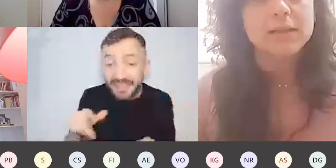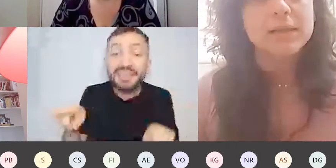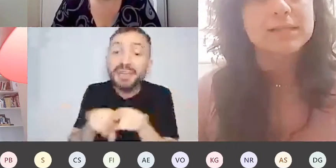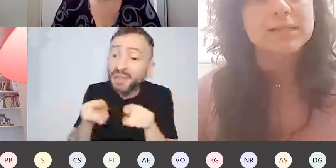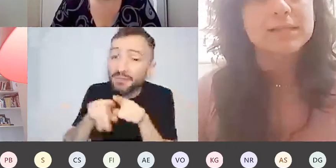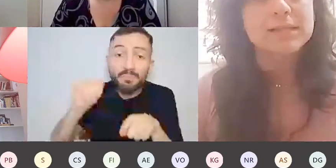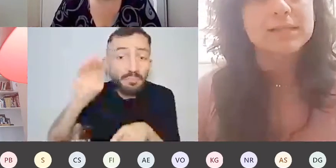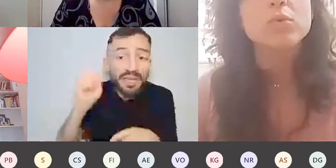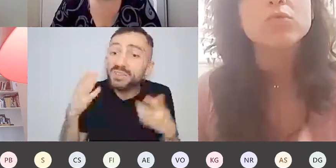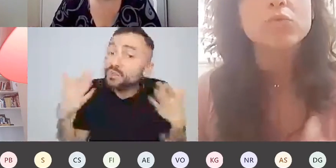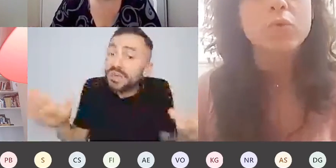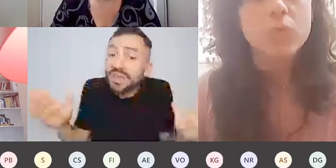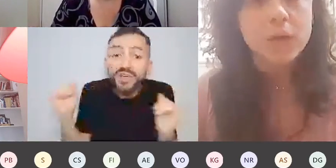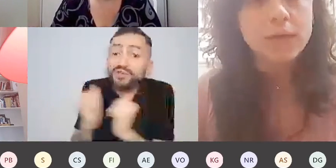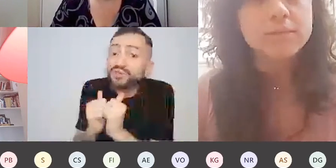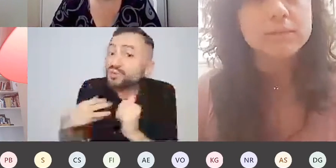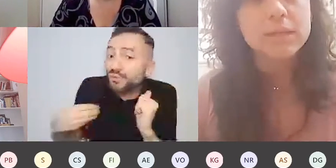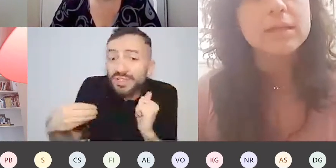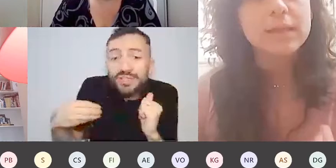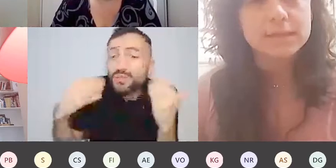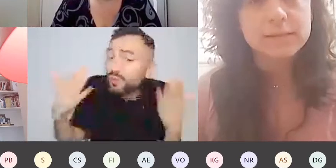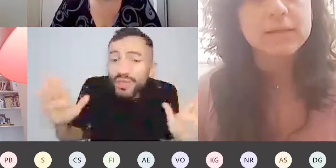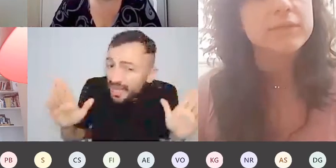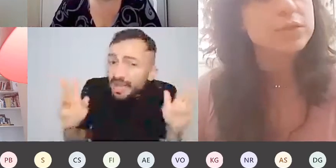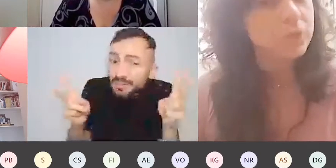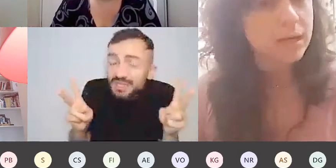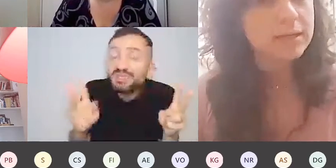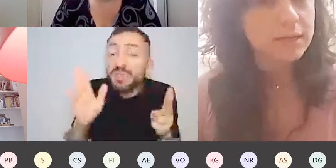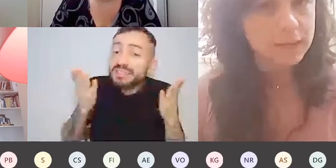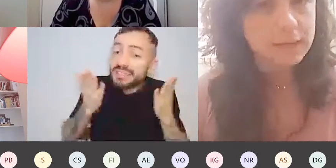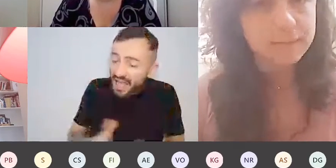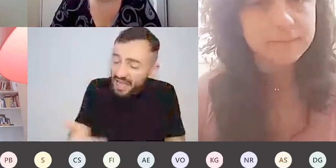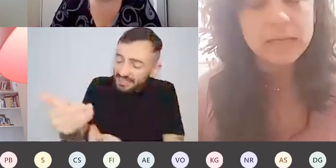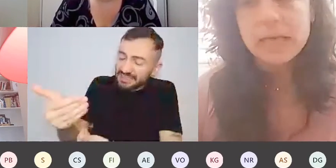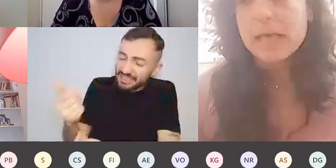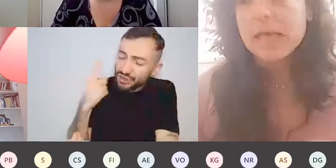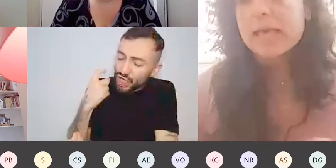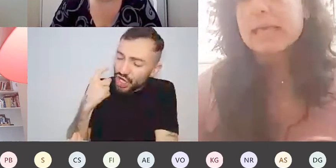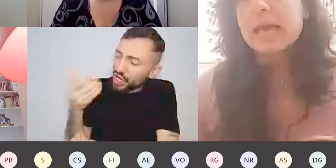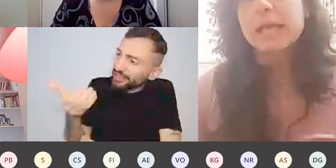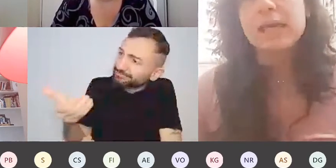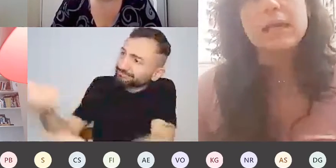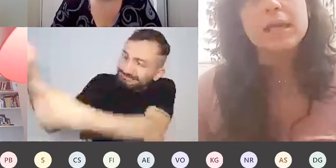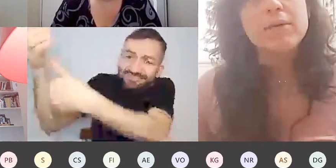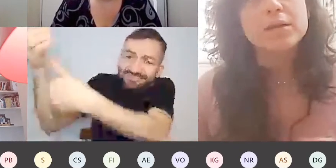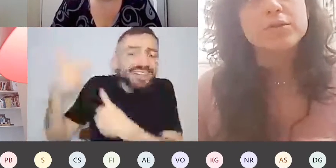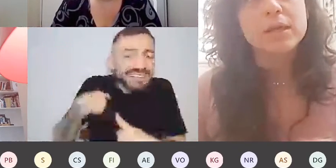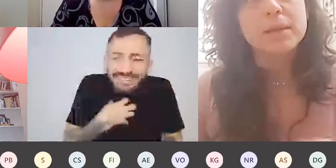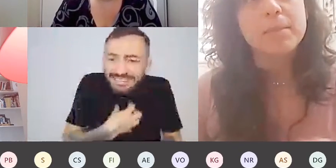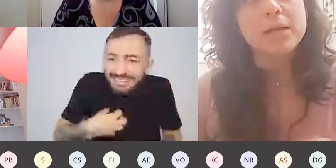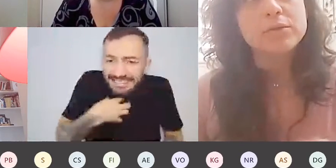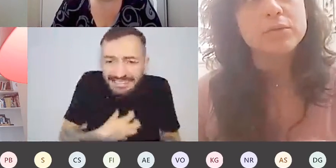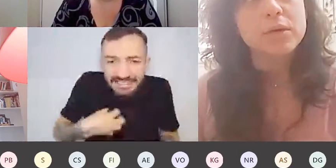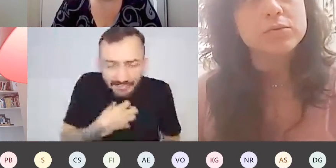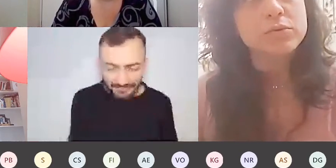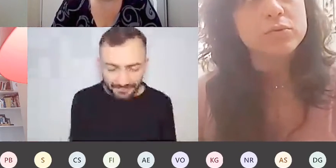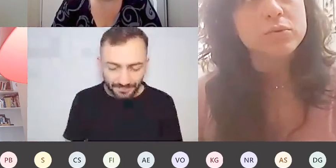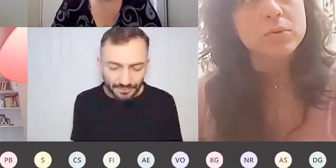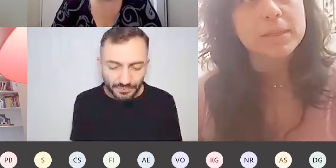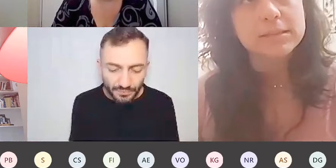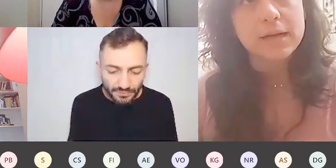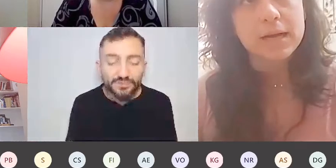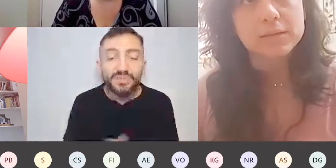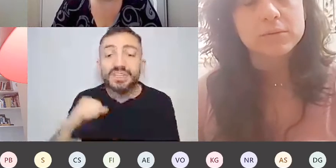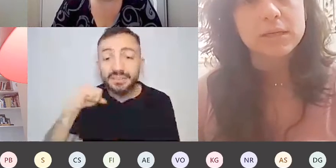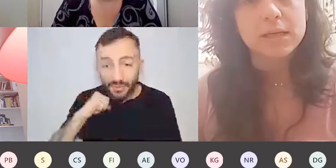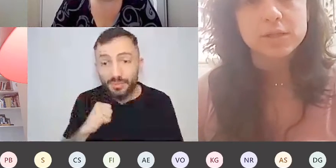a guarda, mas ela achava muito ruim nascer, ver chorar e ter que dar. E aí, eu acho que parte do que eu discuto